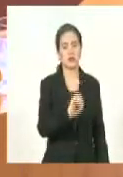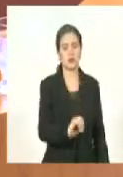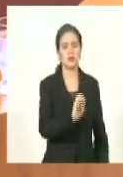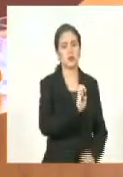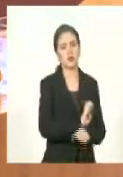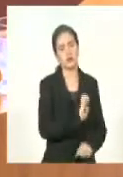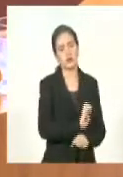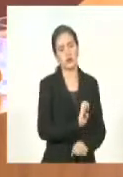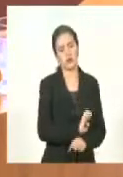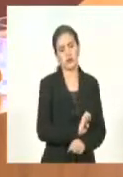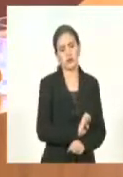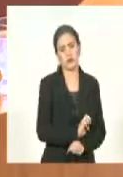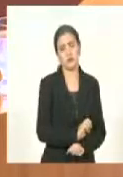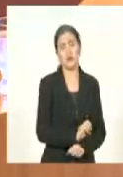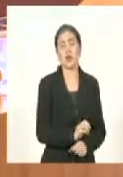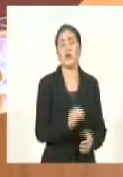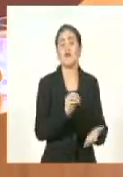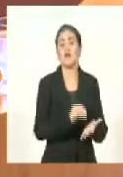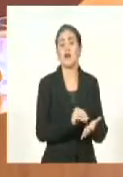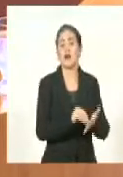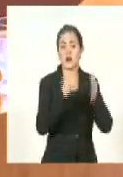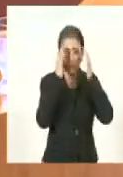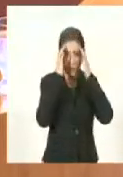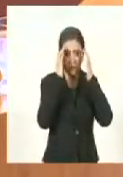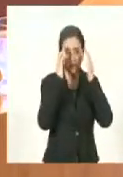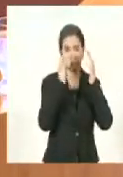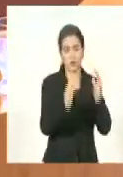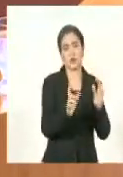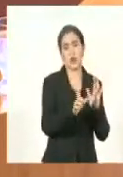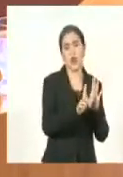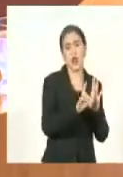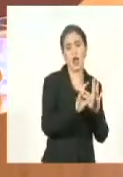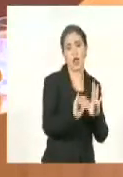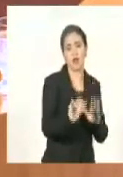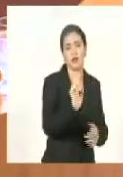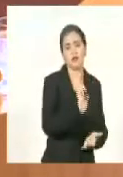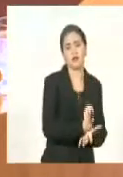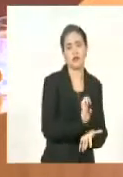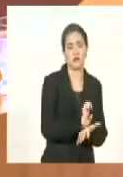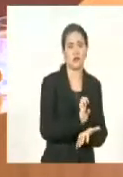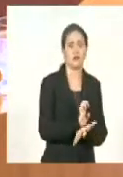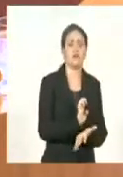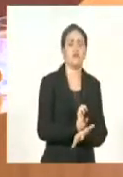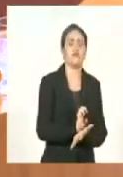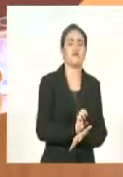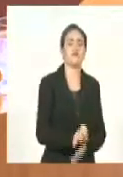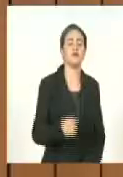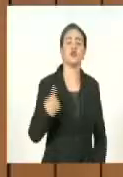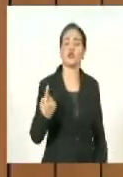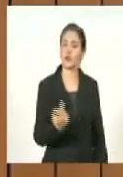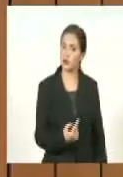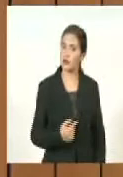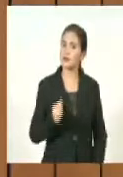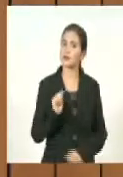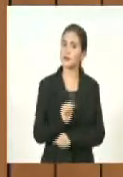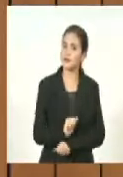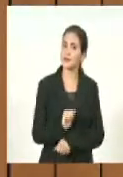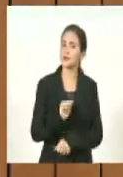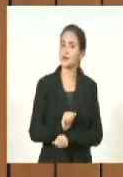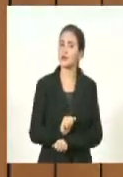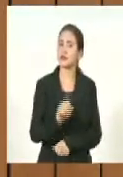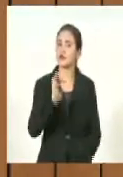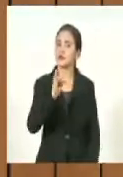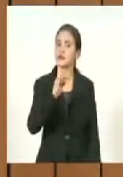Estadual. Ainda estamos, deputado Eduardo Braide, aguardando o parecer do